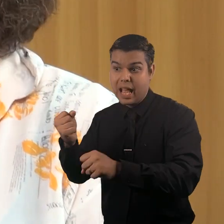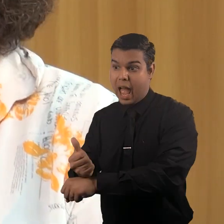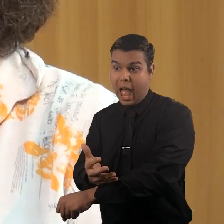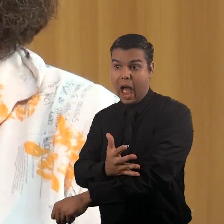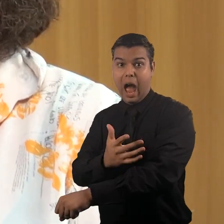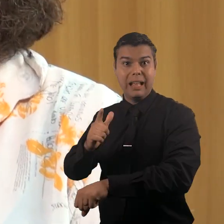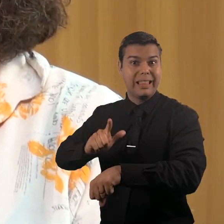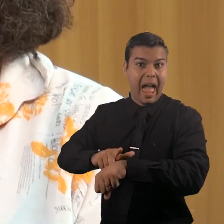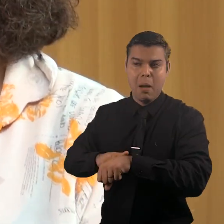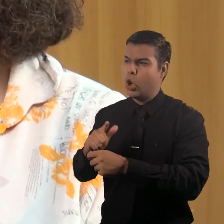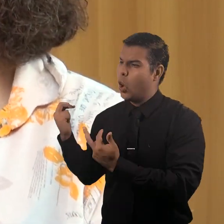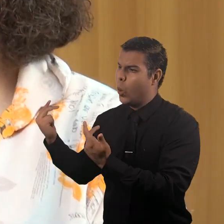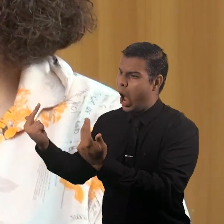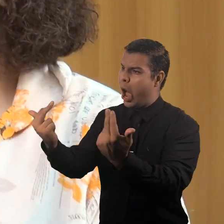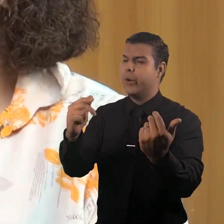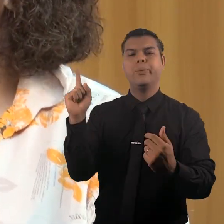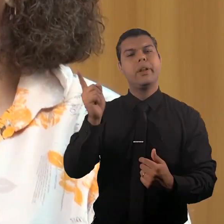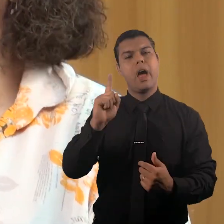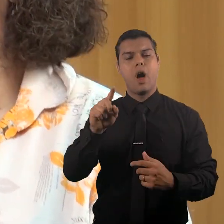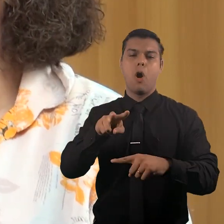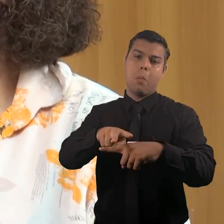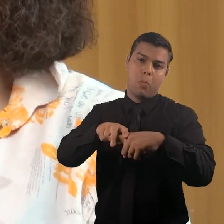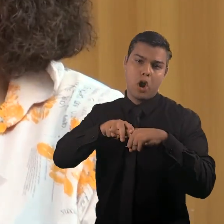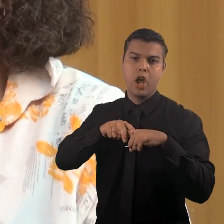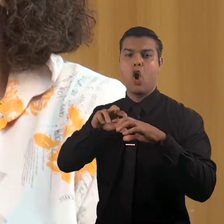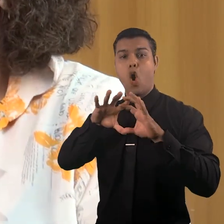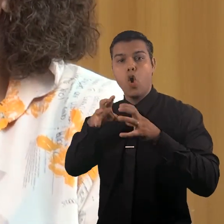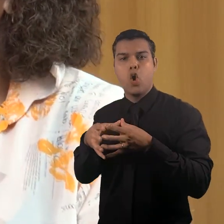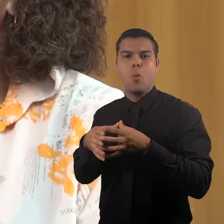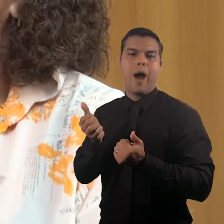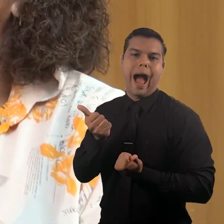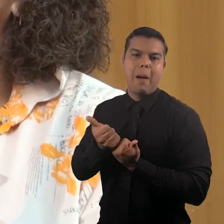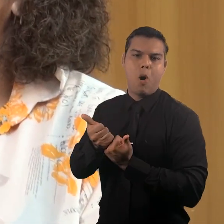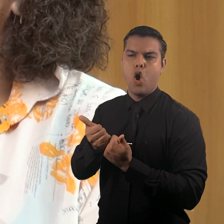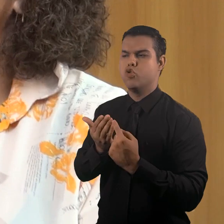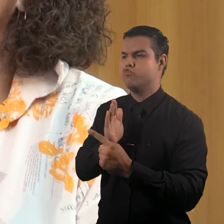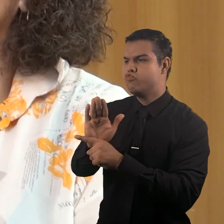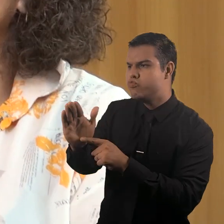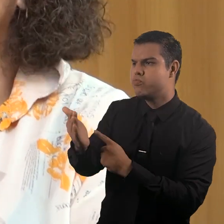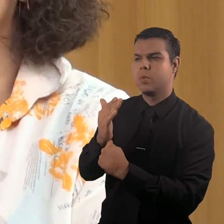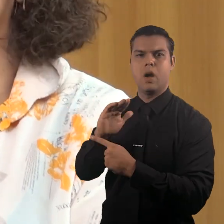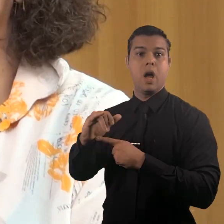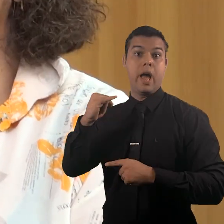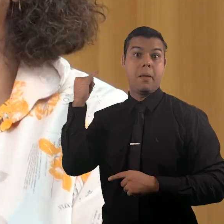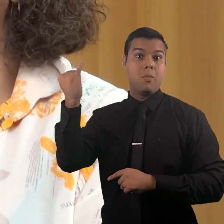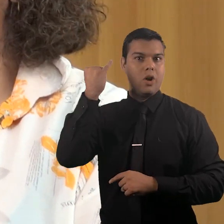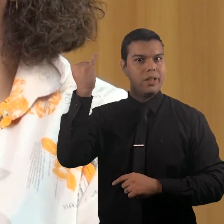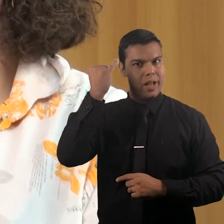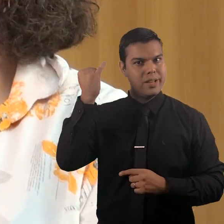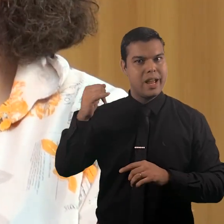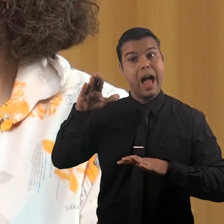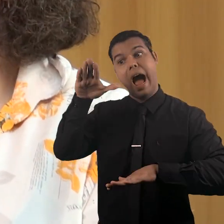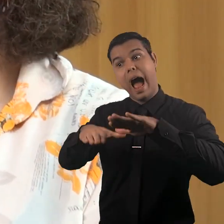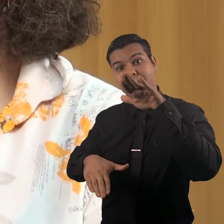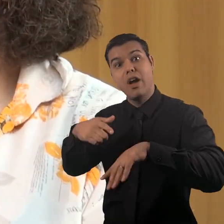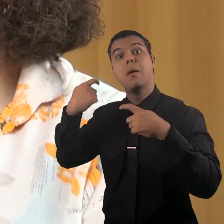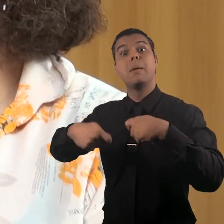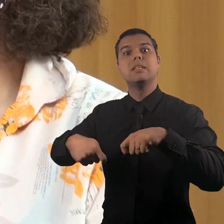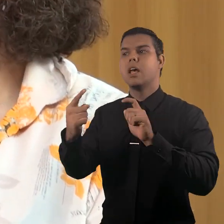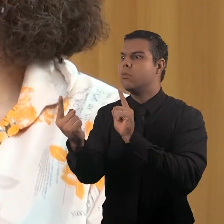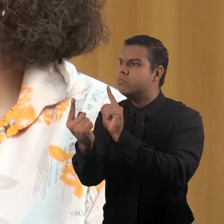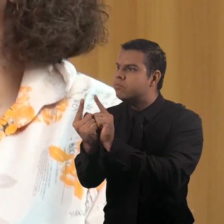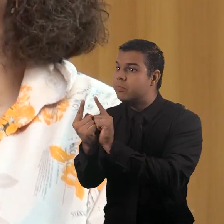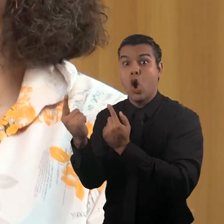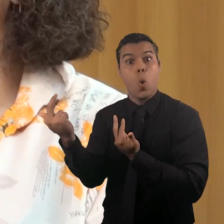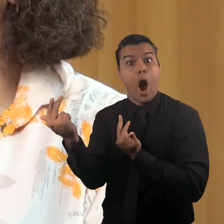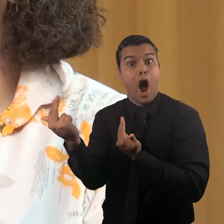ajuda emocional, não é todo mundo que está no mesmo time. Por isso, os grupos de apoio, eles são tão importantes. Porque, às vezes, essas